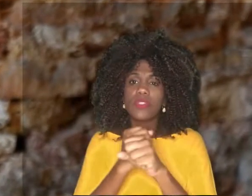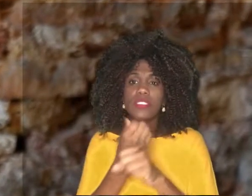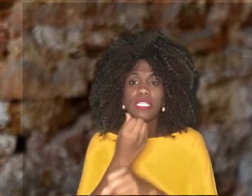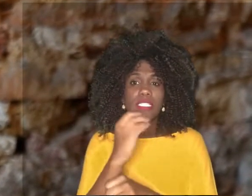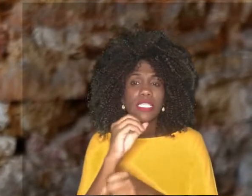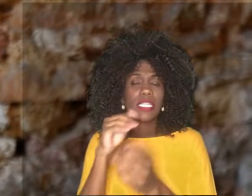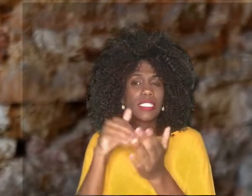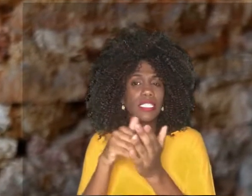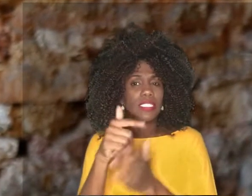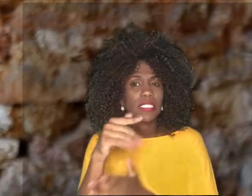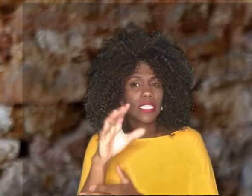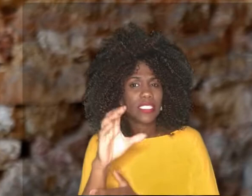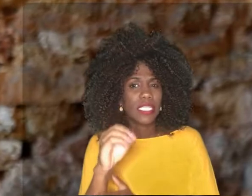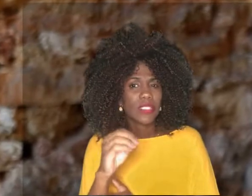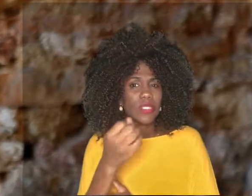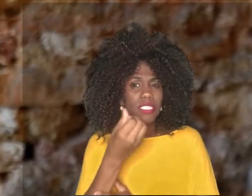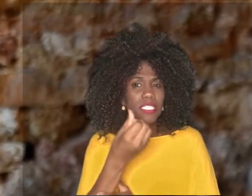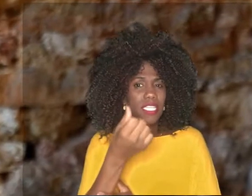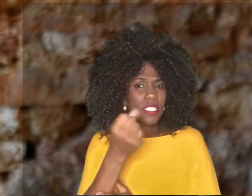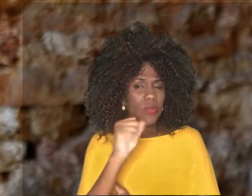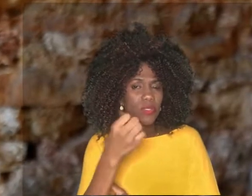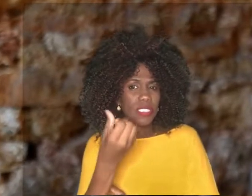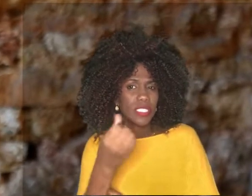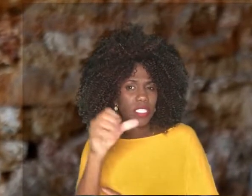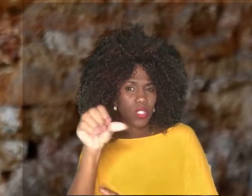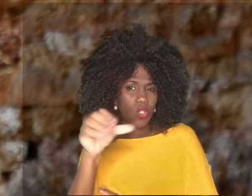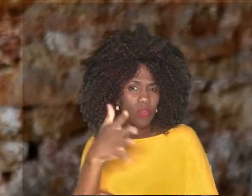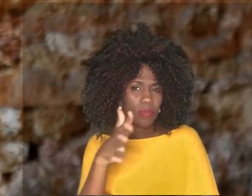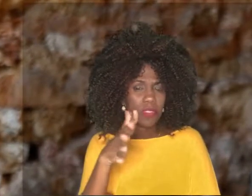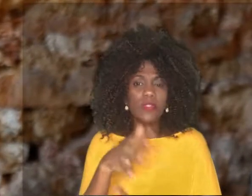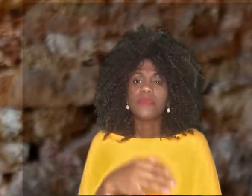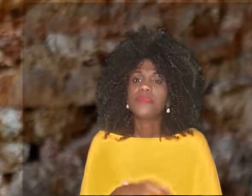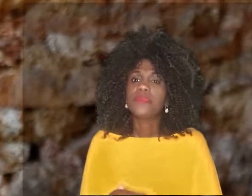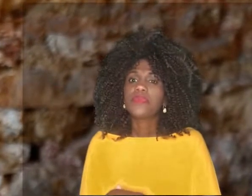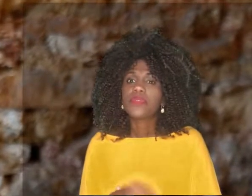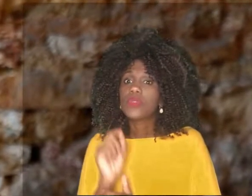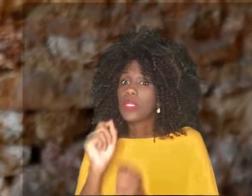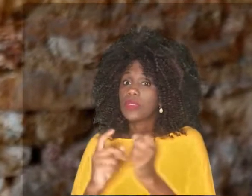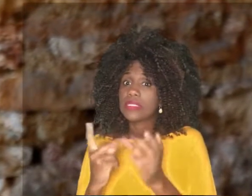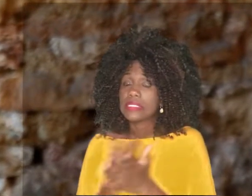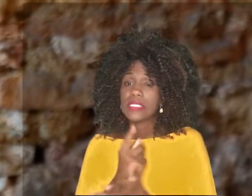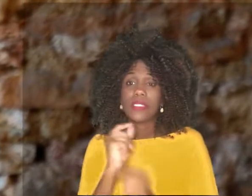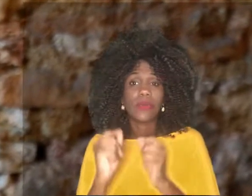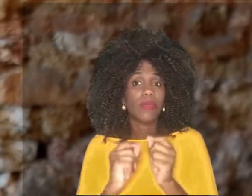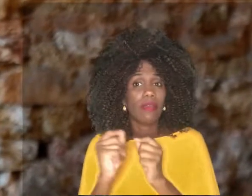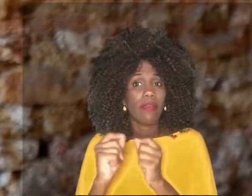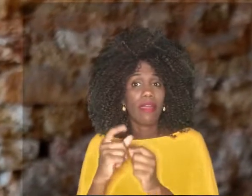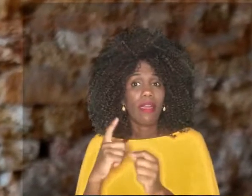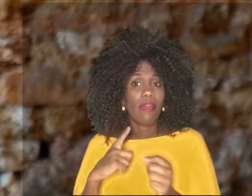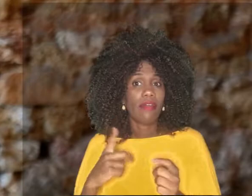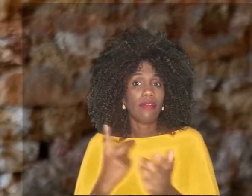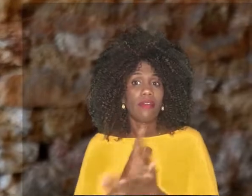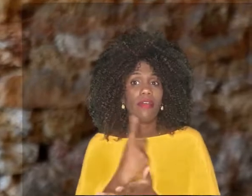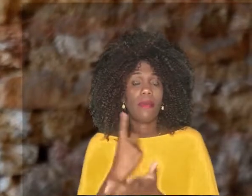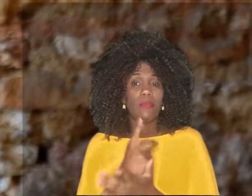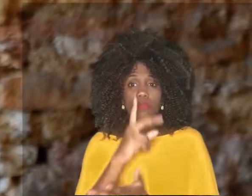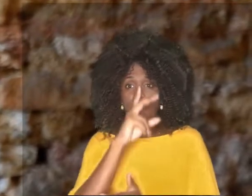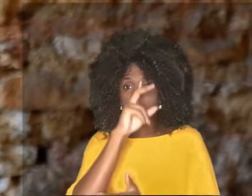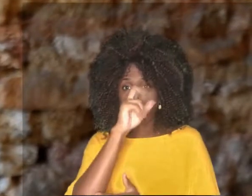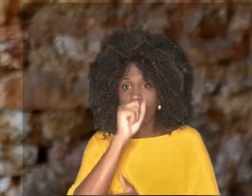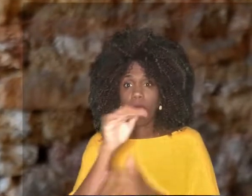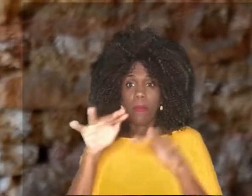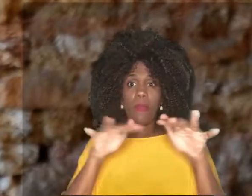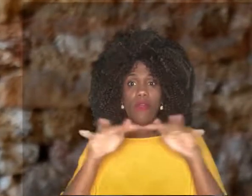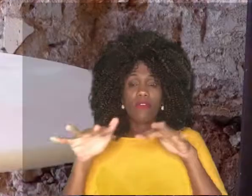70, né, a partir de 68, 69, né, em que vem muito forte